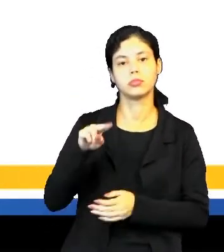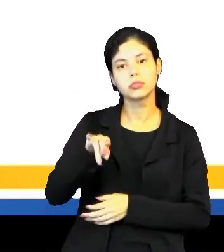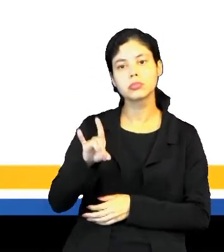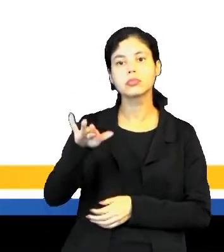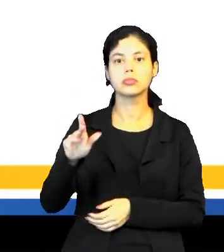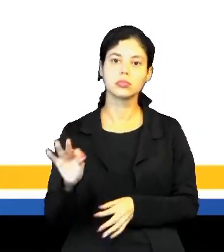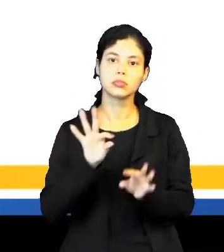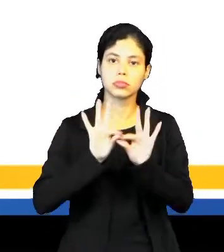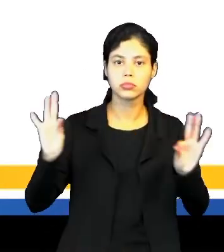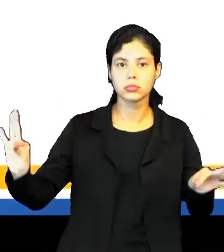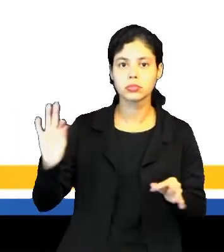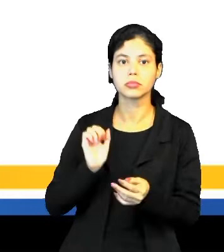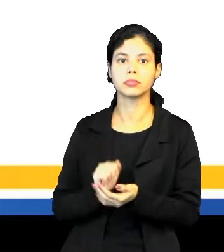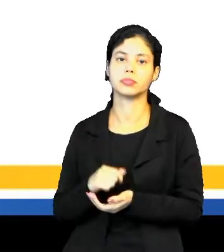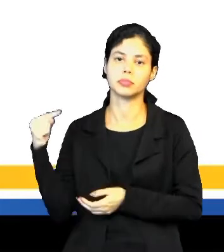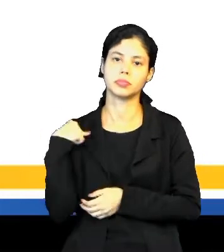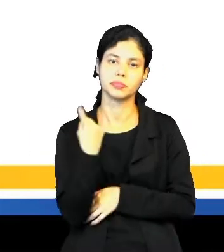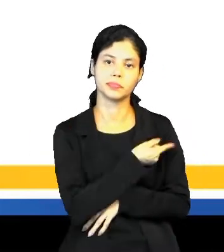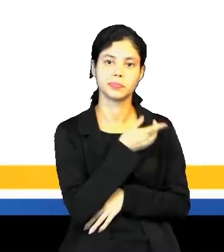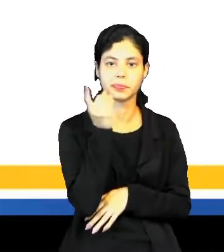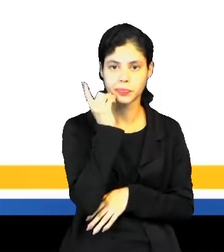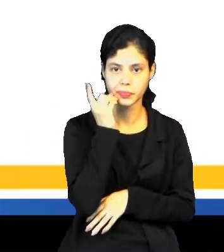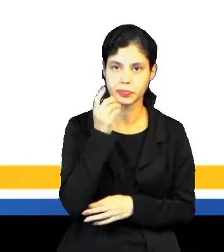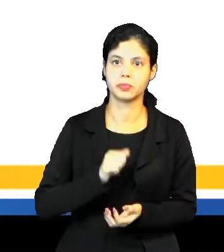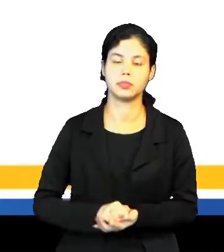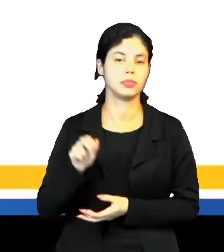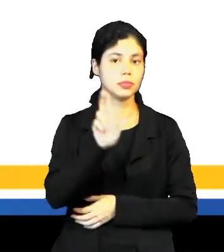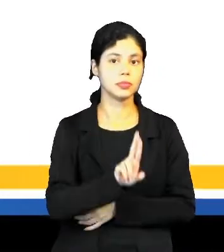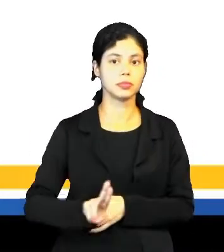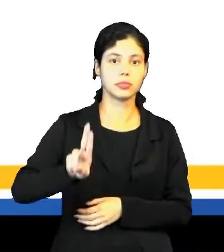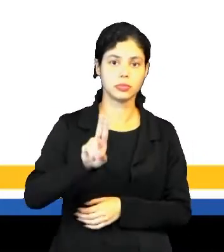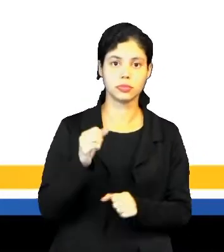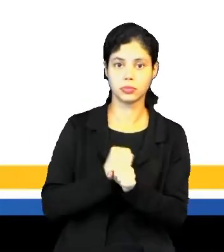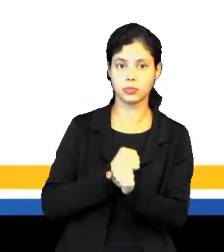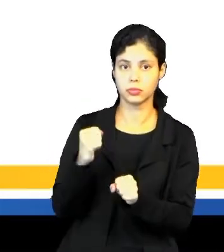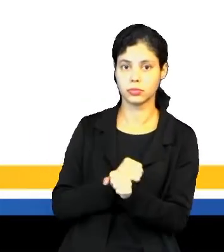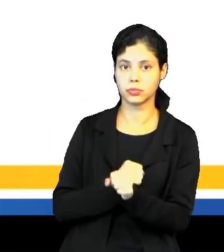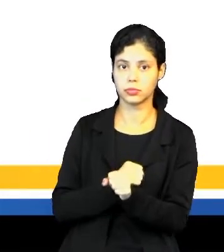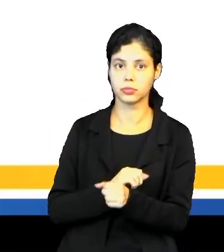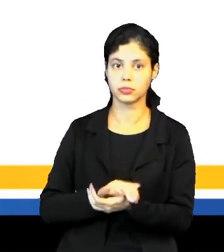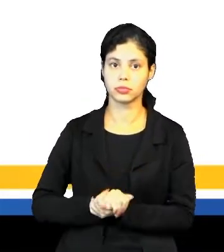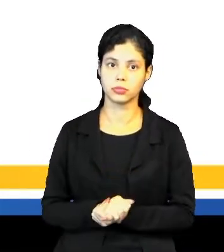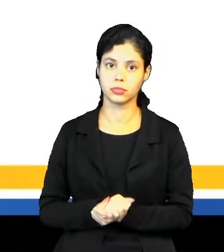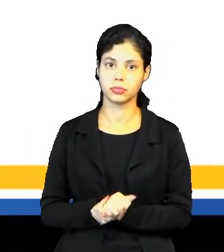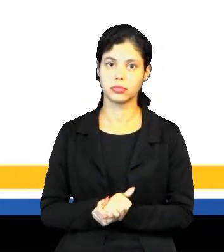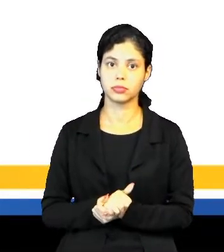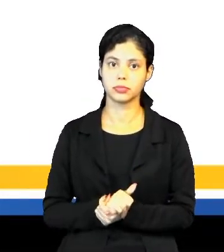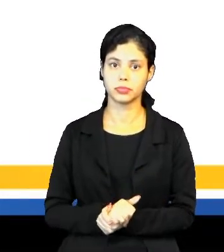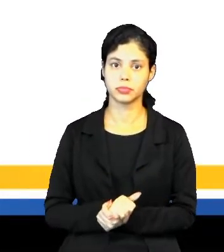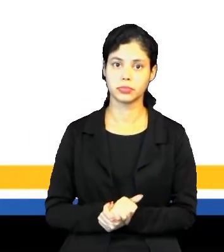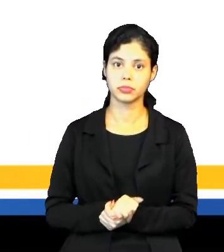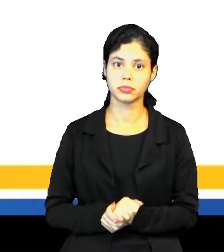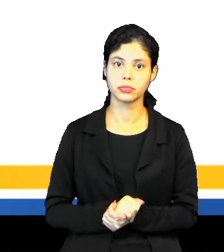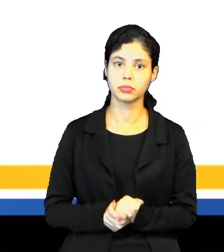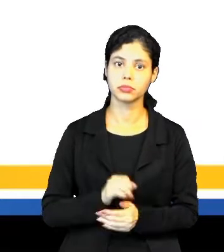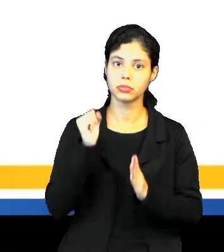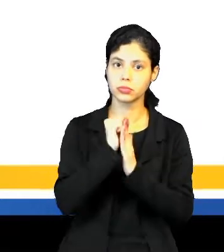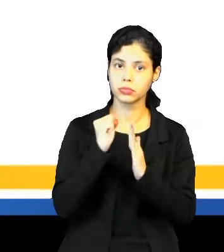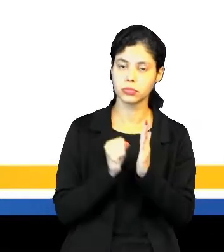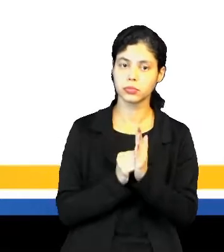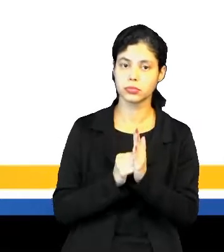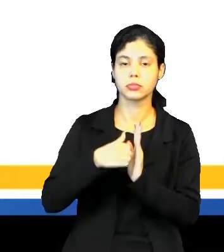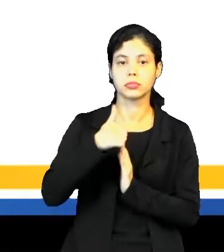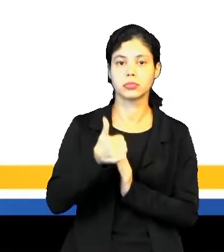de medida que fazem parte do nosso cotidiano. Os anos é indicado por algarismos, como 1,